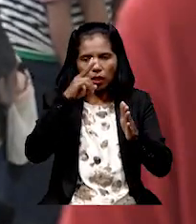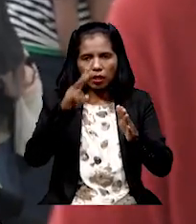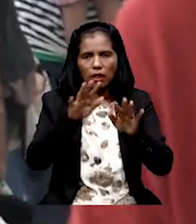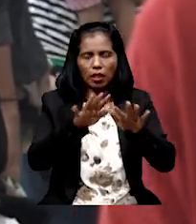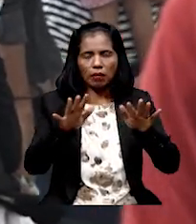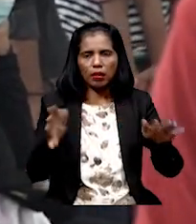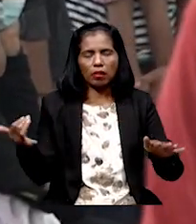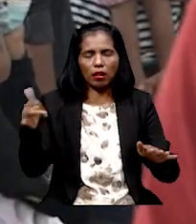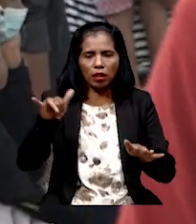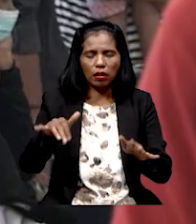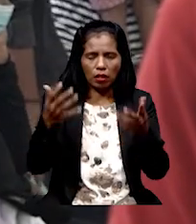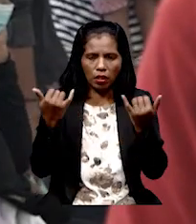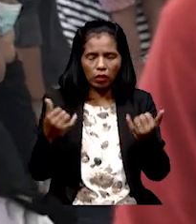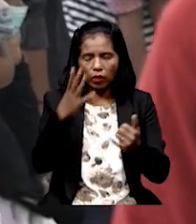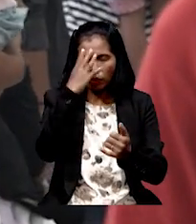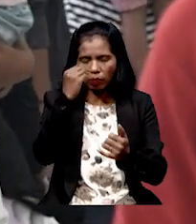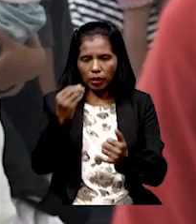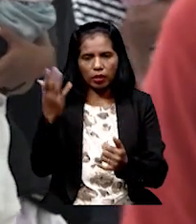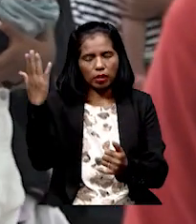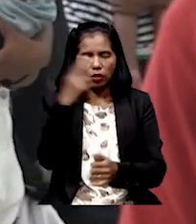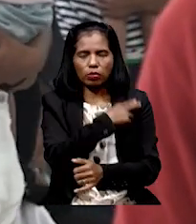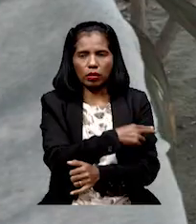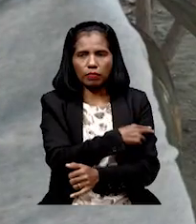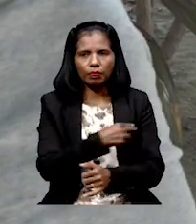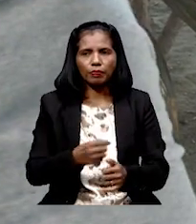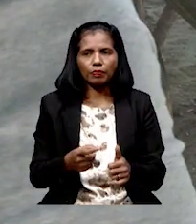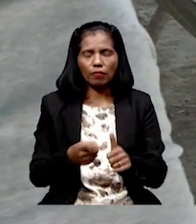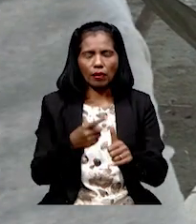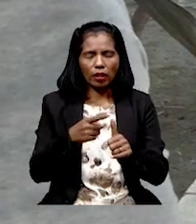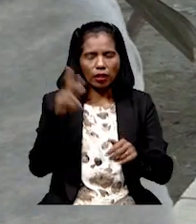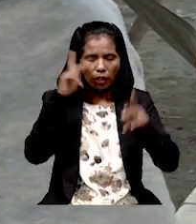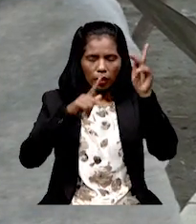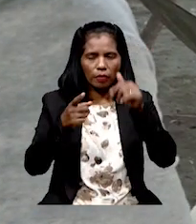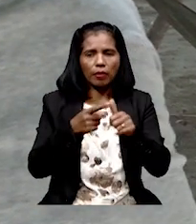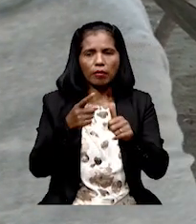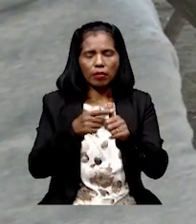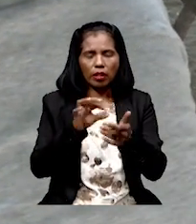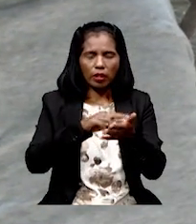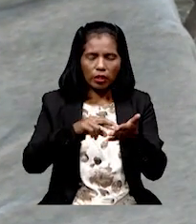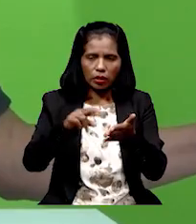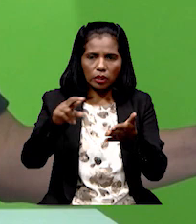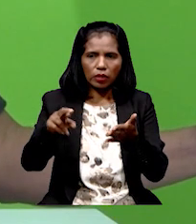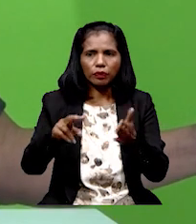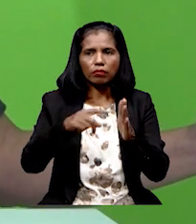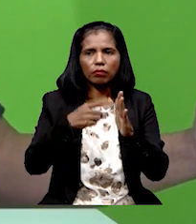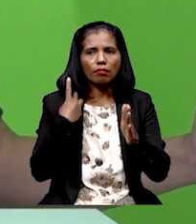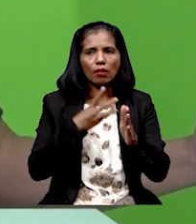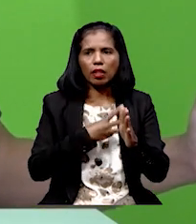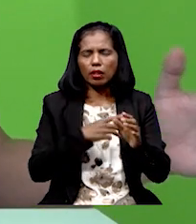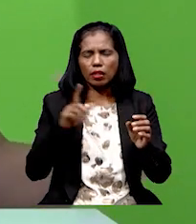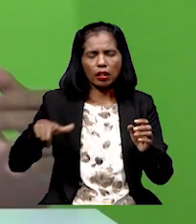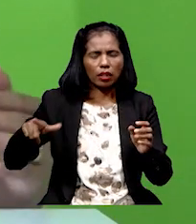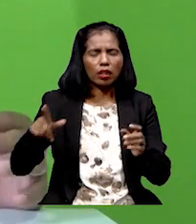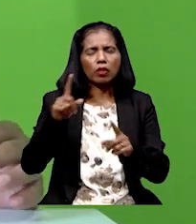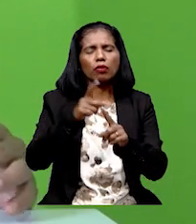labarik sira ne be dau dau ne bai sahela. Foi em caso primeiro resisto dengue hana ne hahu kedang ni ta terlambat fulan ruang kedang agora